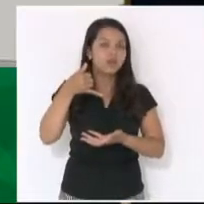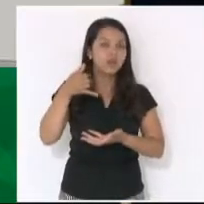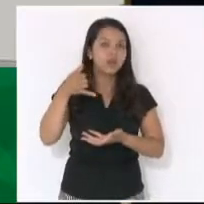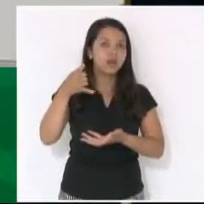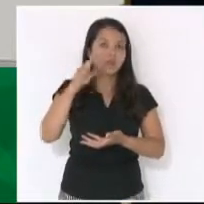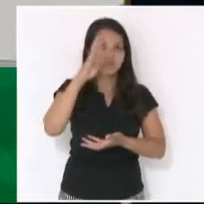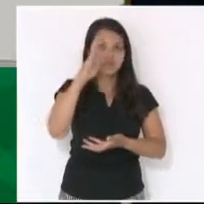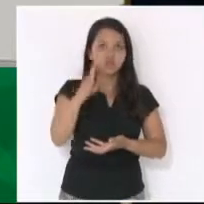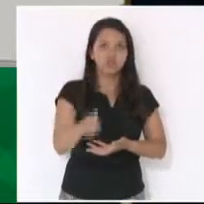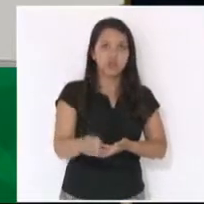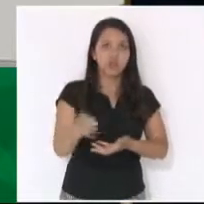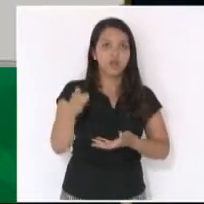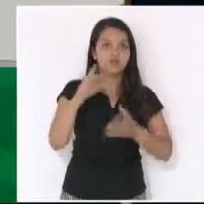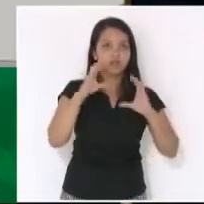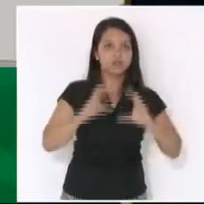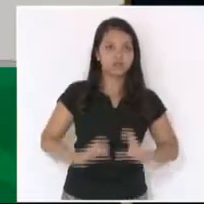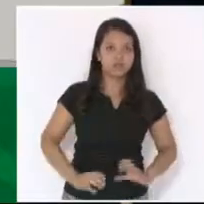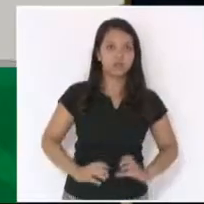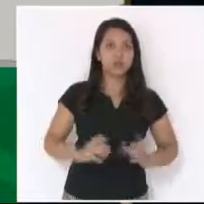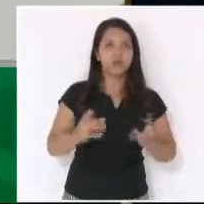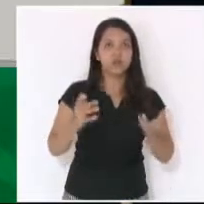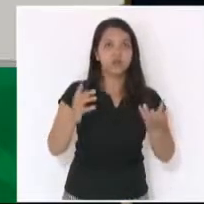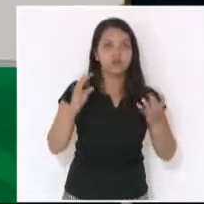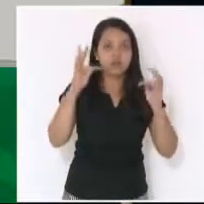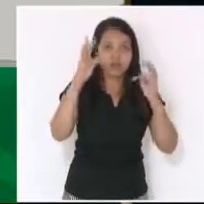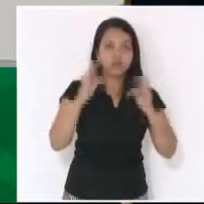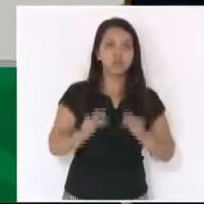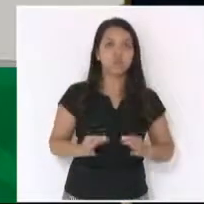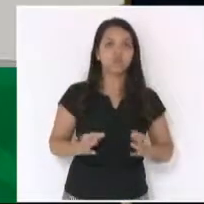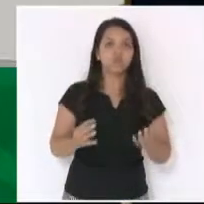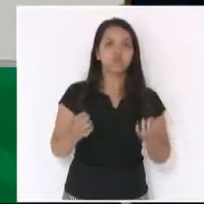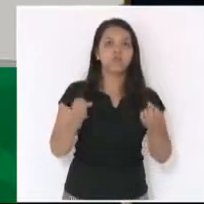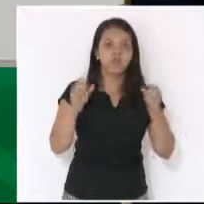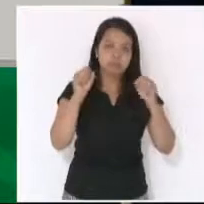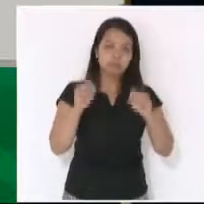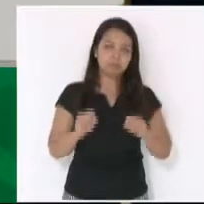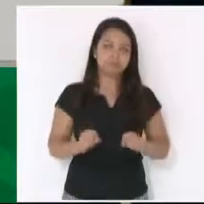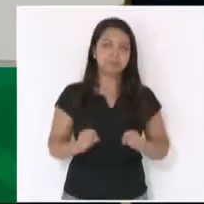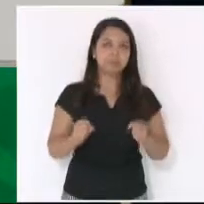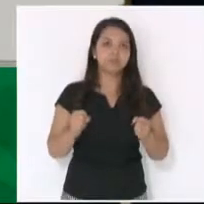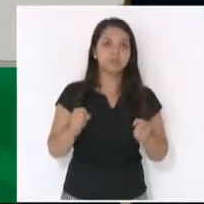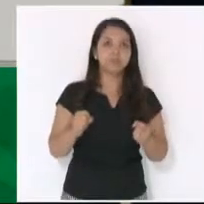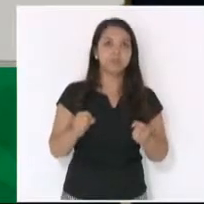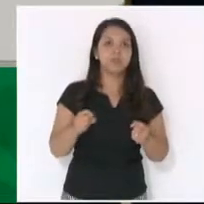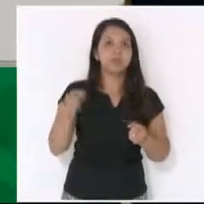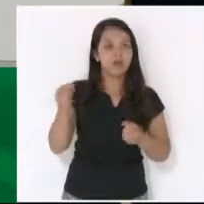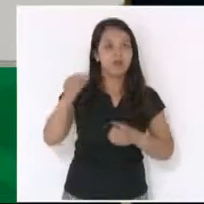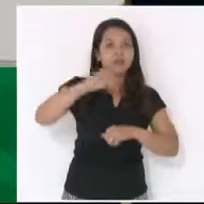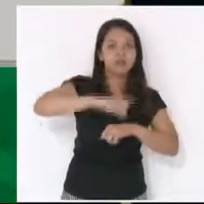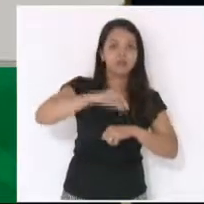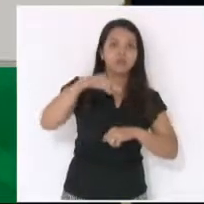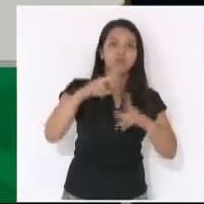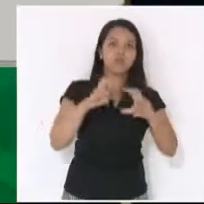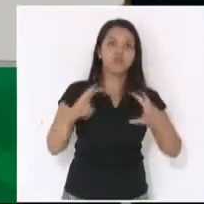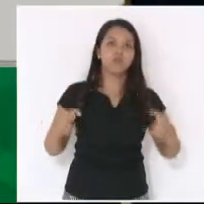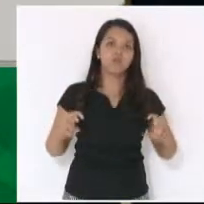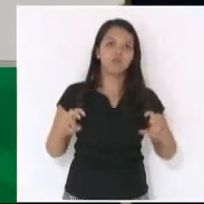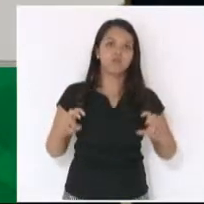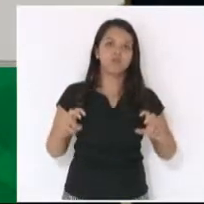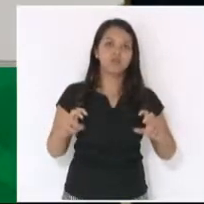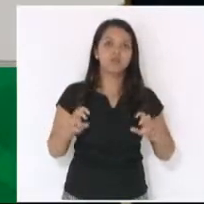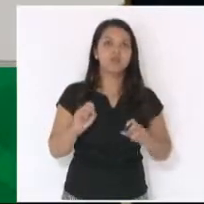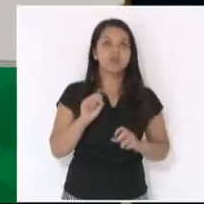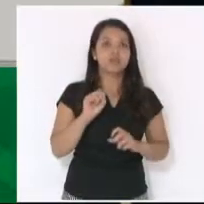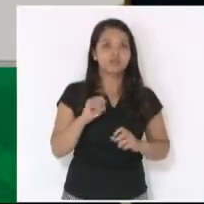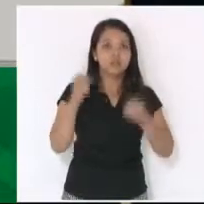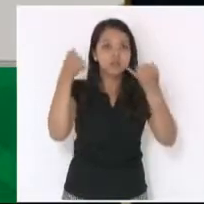do cidadão de uma testemunha de uma vítima vai receber de Florianópolis e se a informação Não foi